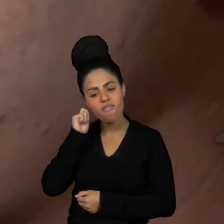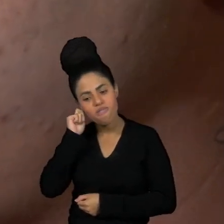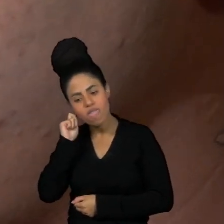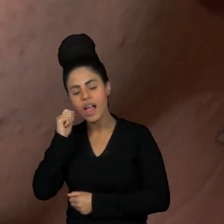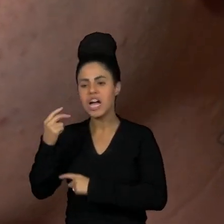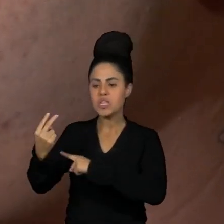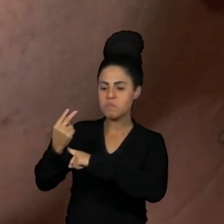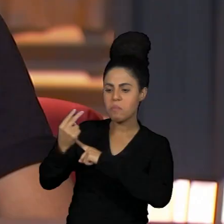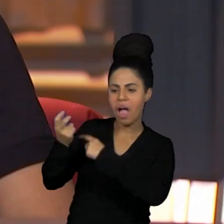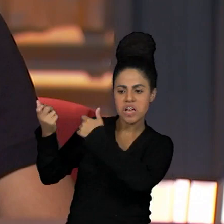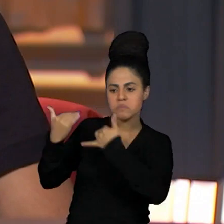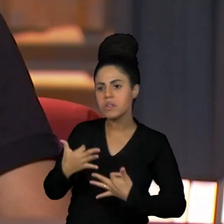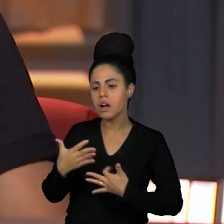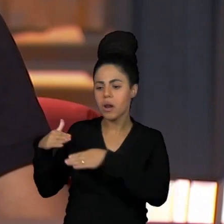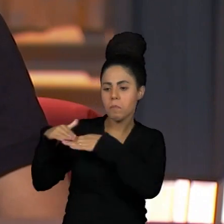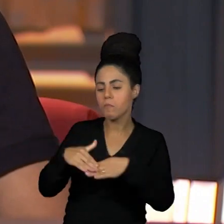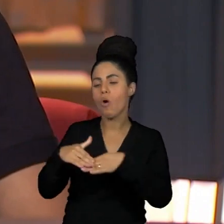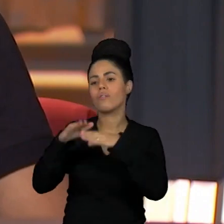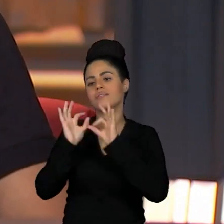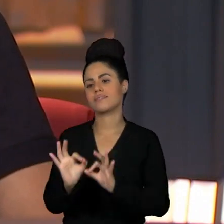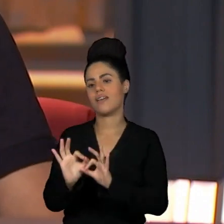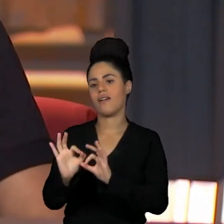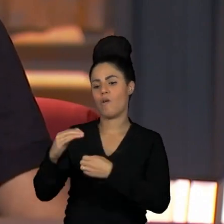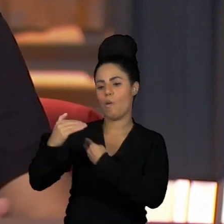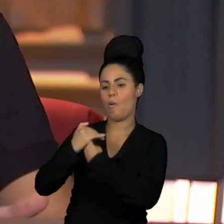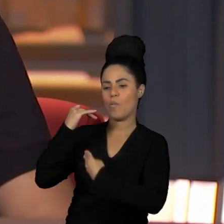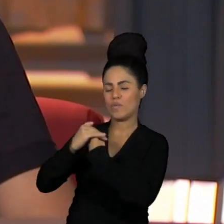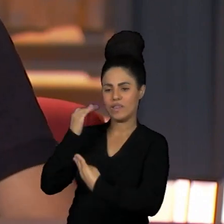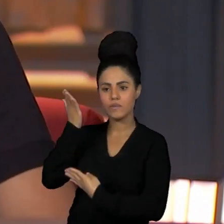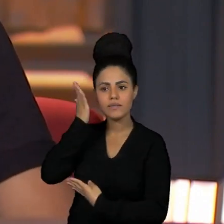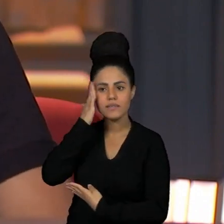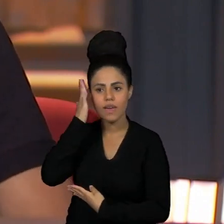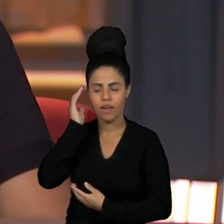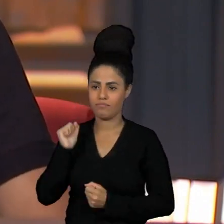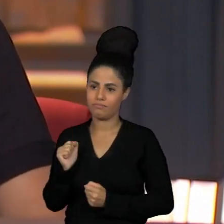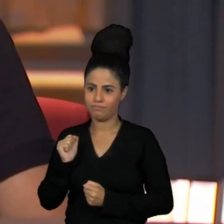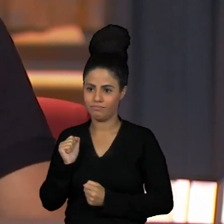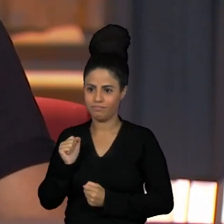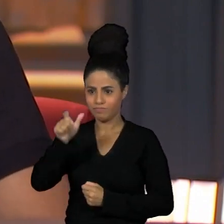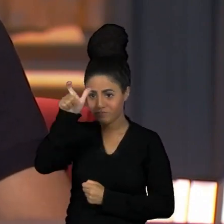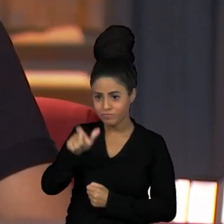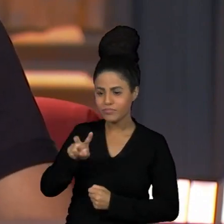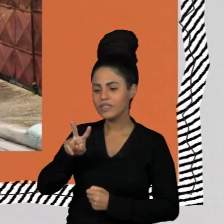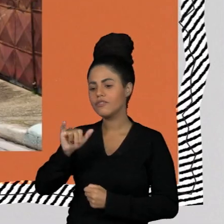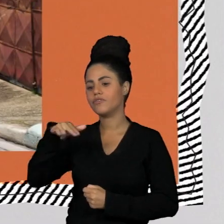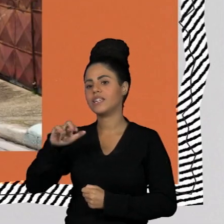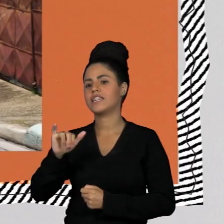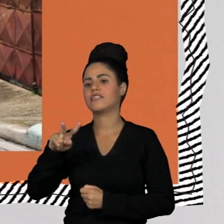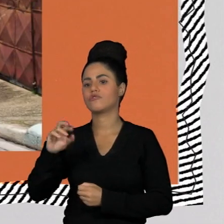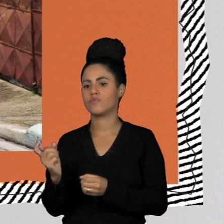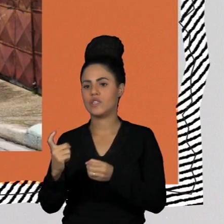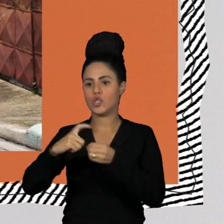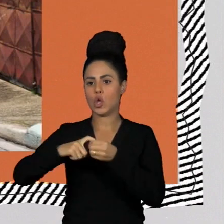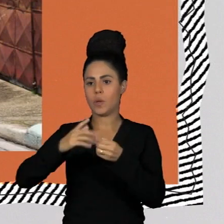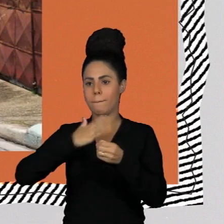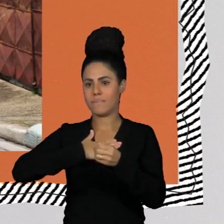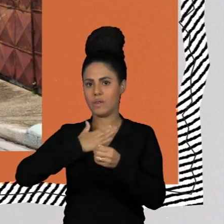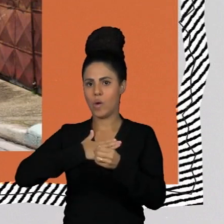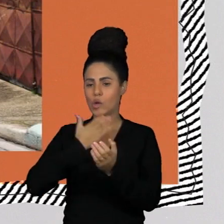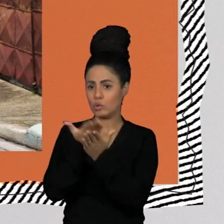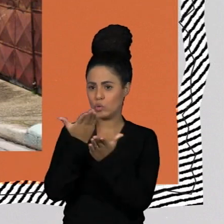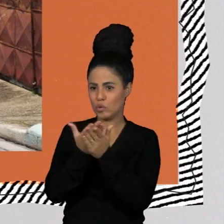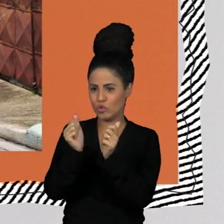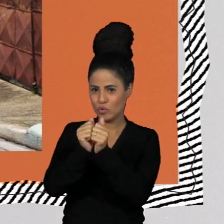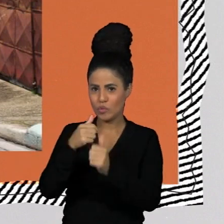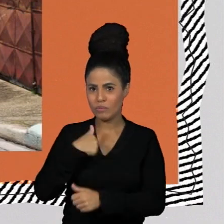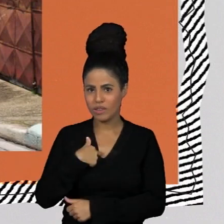errava. Né? E uma das pessoas que está do meu lado até hoje é o Vinícius, que é meu sócio, né? Que estudou